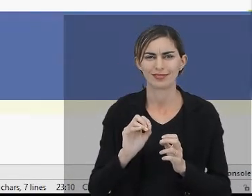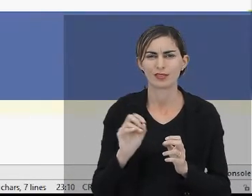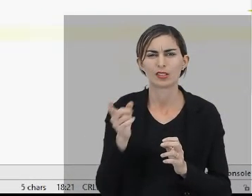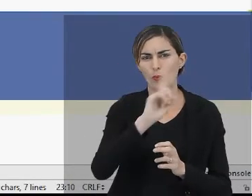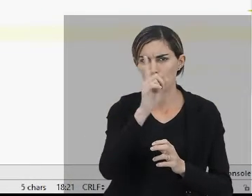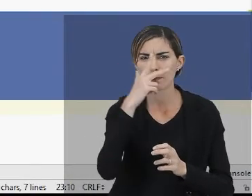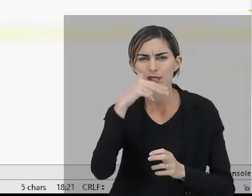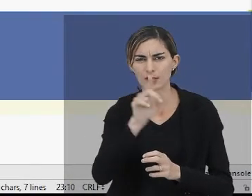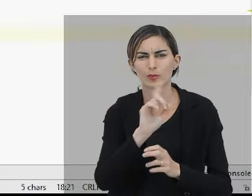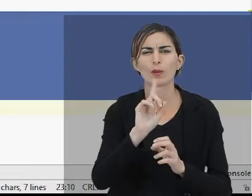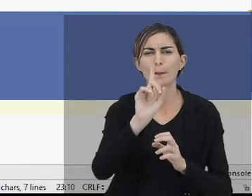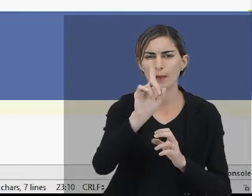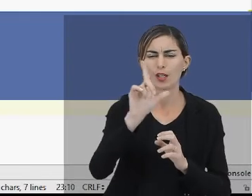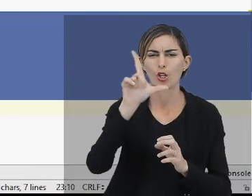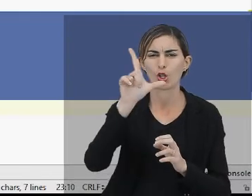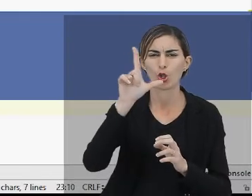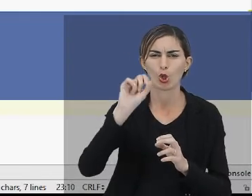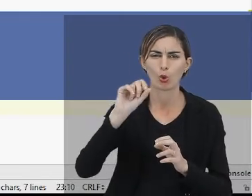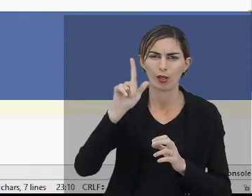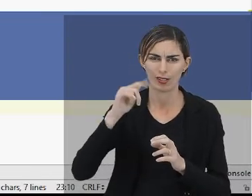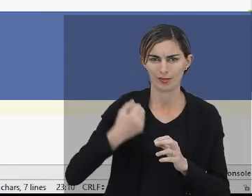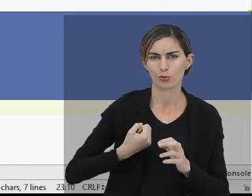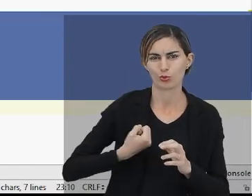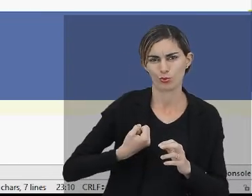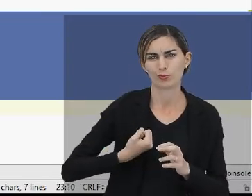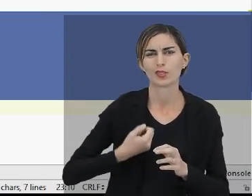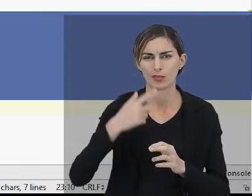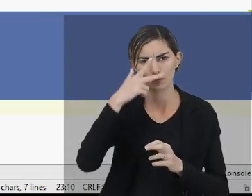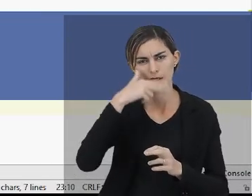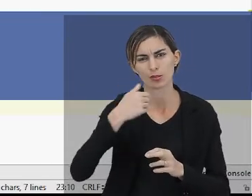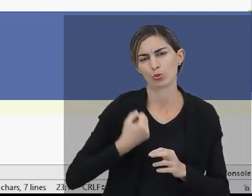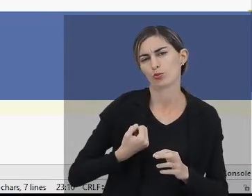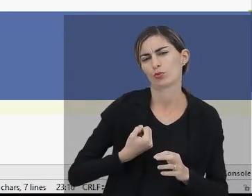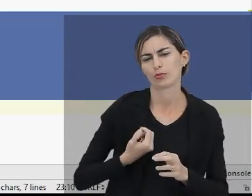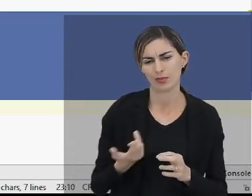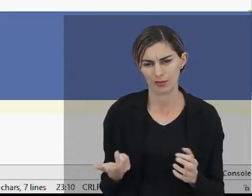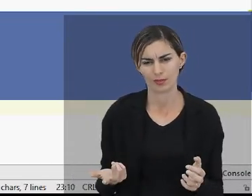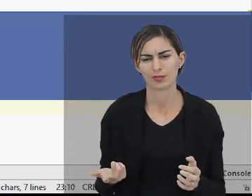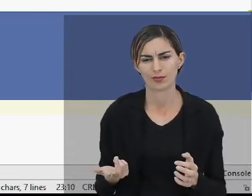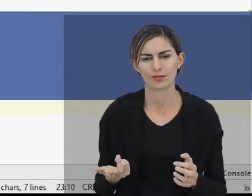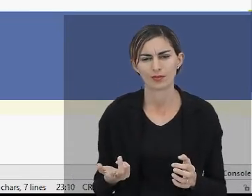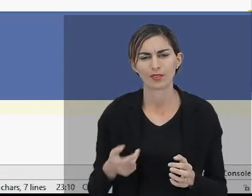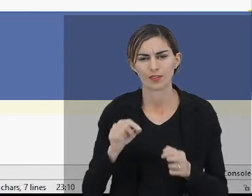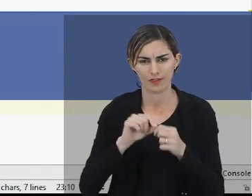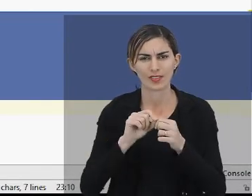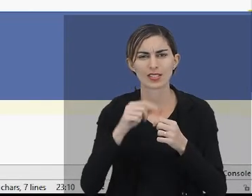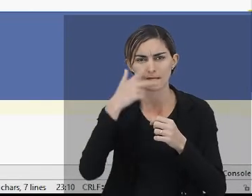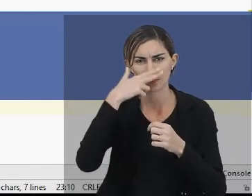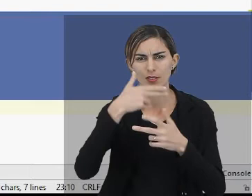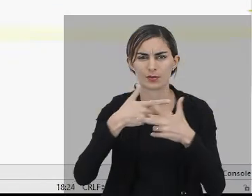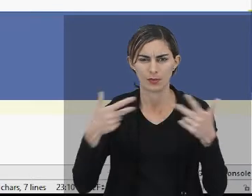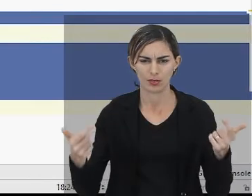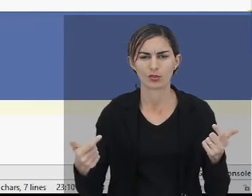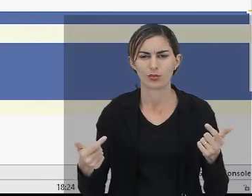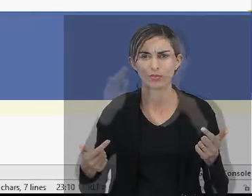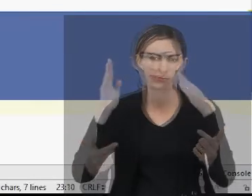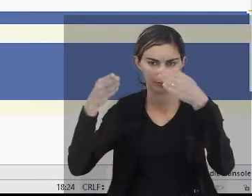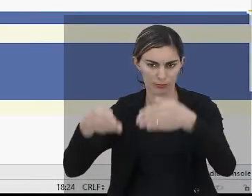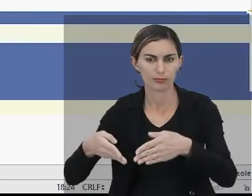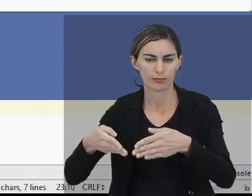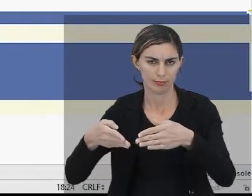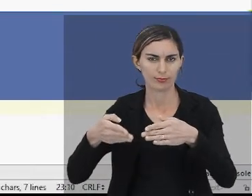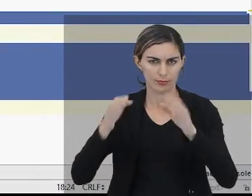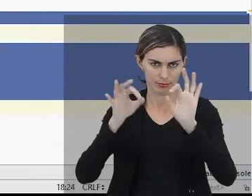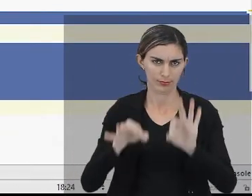código não, que é o mesmo algoritmo, então ele vai fazer com códigos diferentes a mesma coisa do código do for,